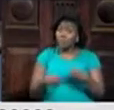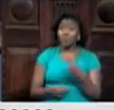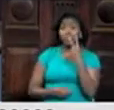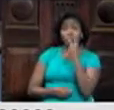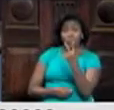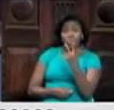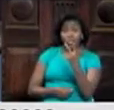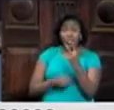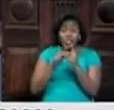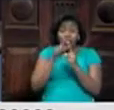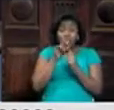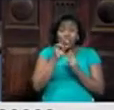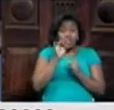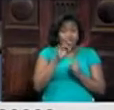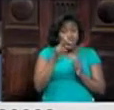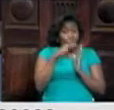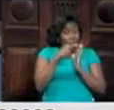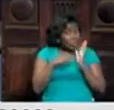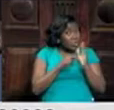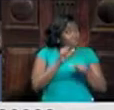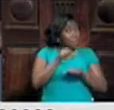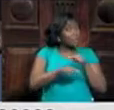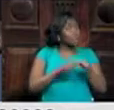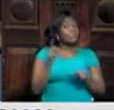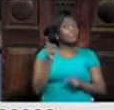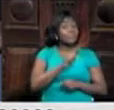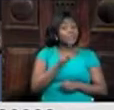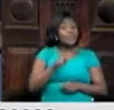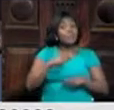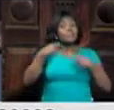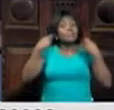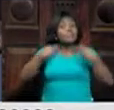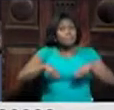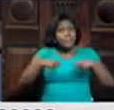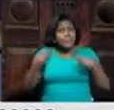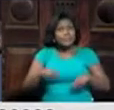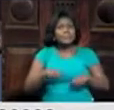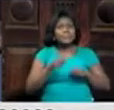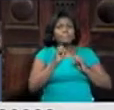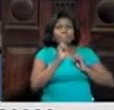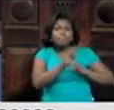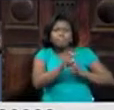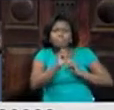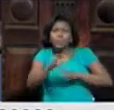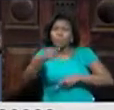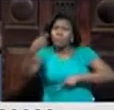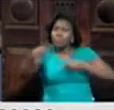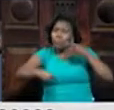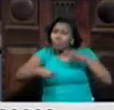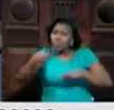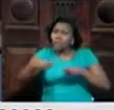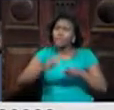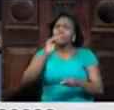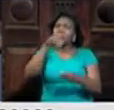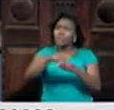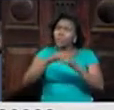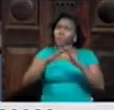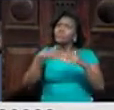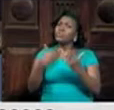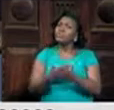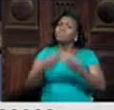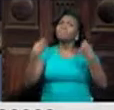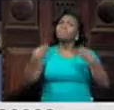as regras. É preciso que a educação política seja a matéria do ensino básico.